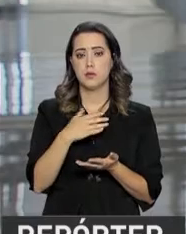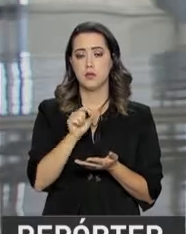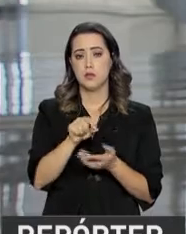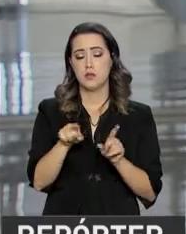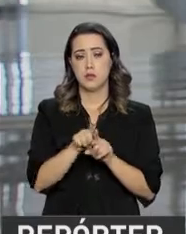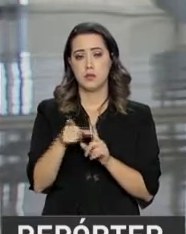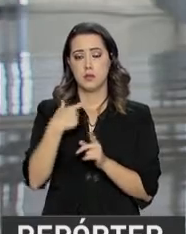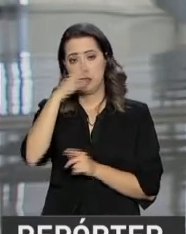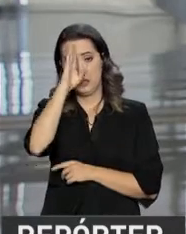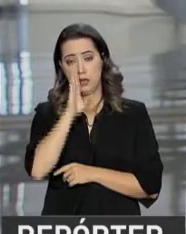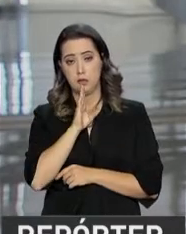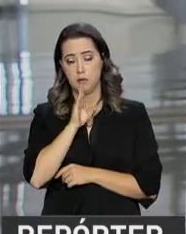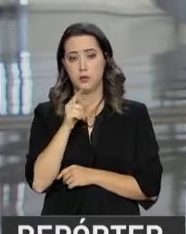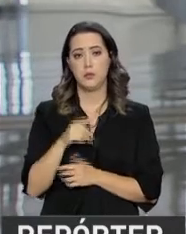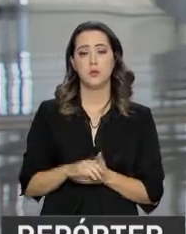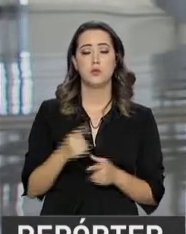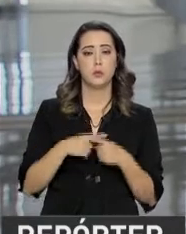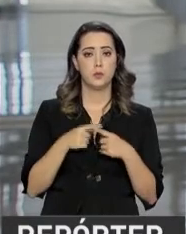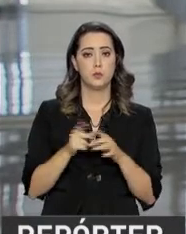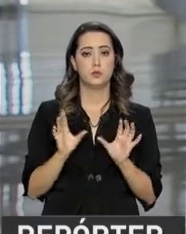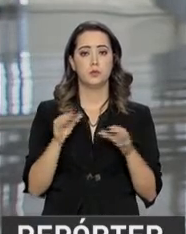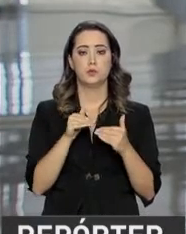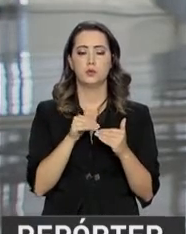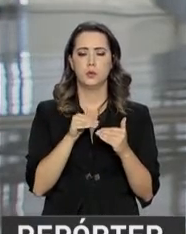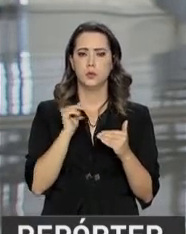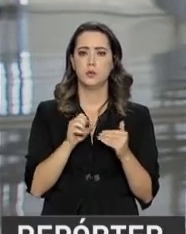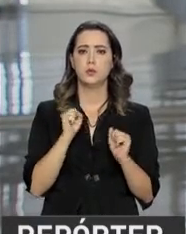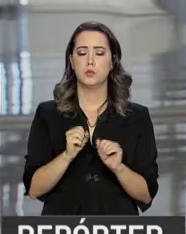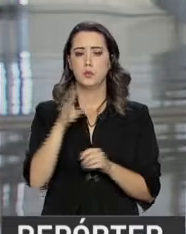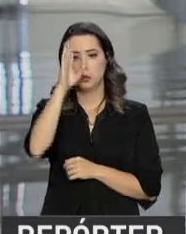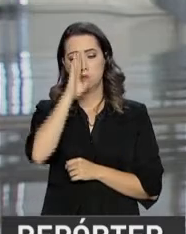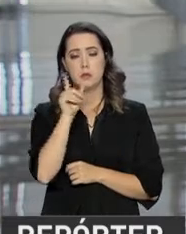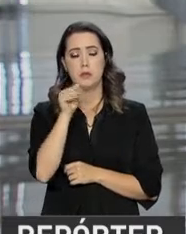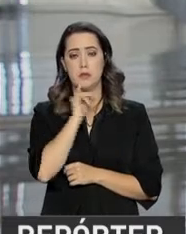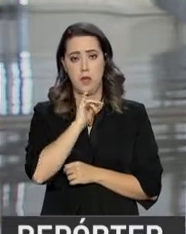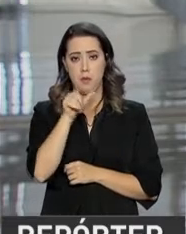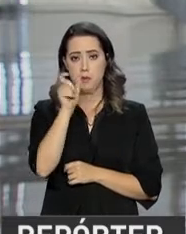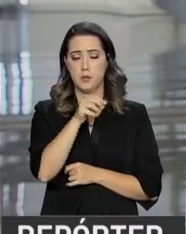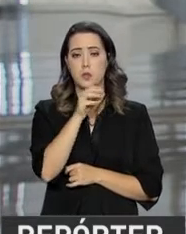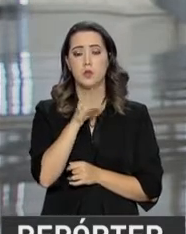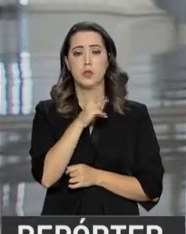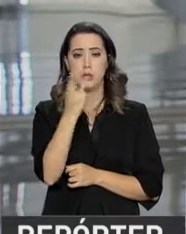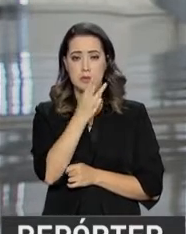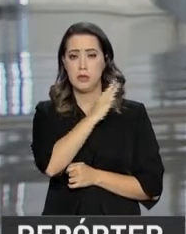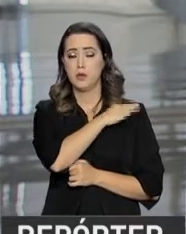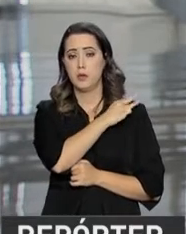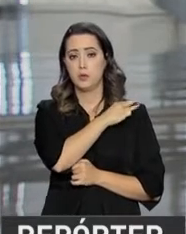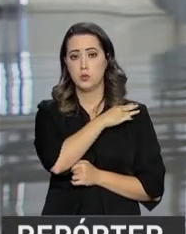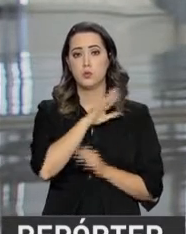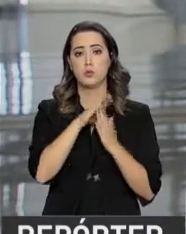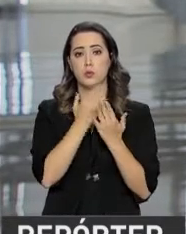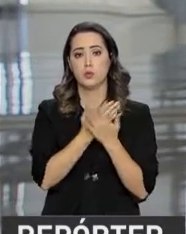com a isenção por se enquadrarem nos critérios que permitem essa gratuidade como é o caso por exemplo dos estudantes da rede pública